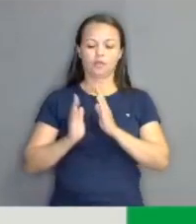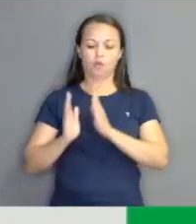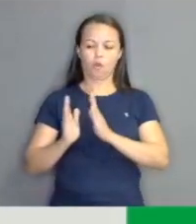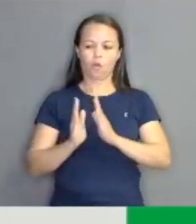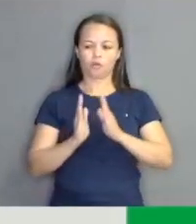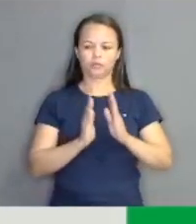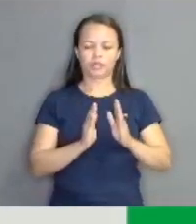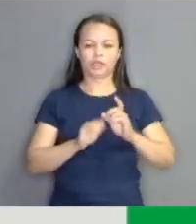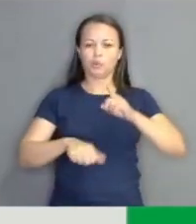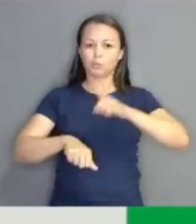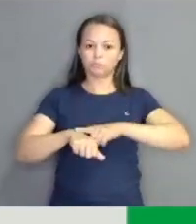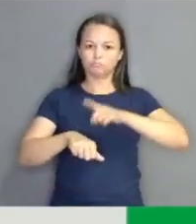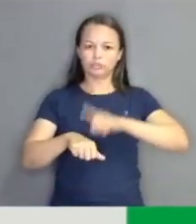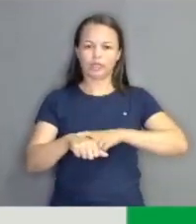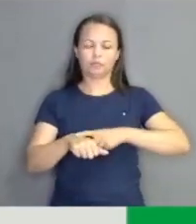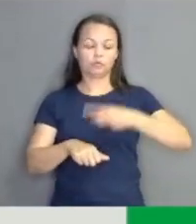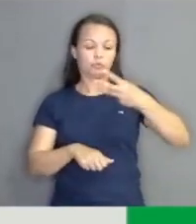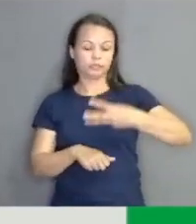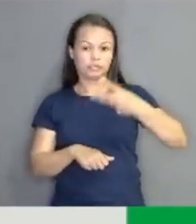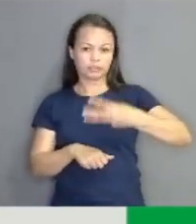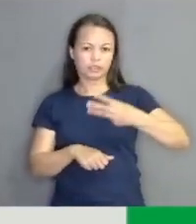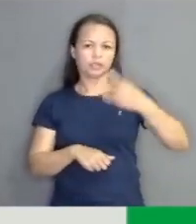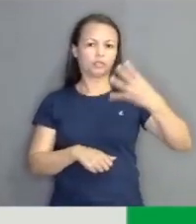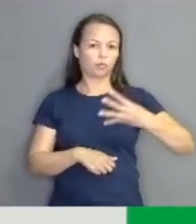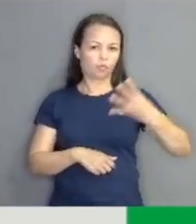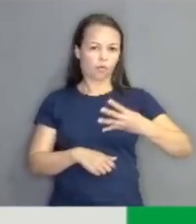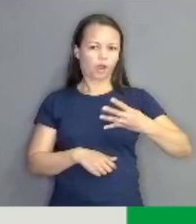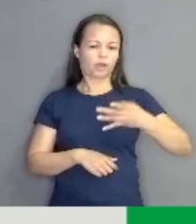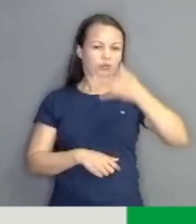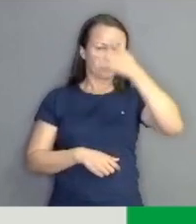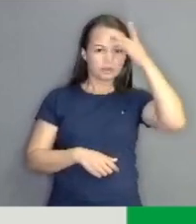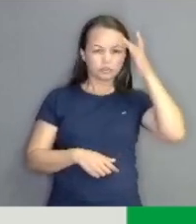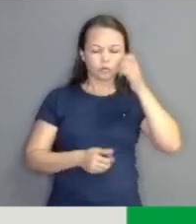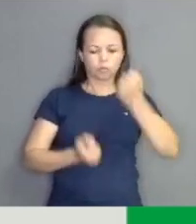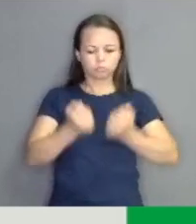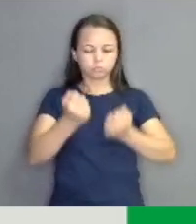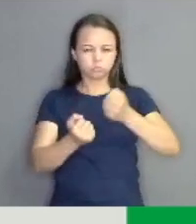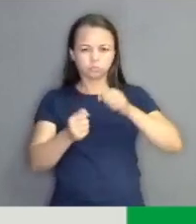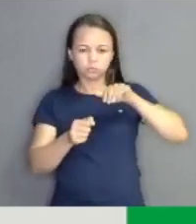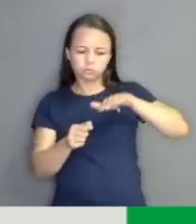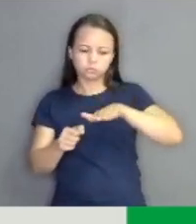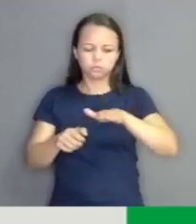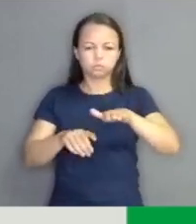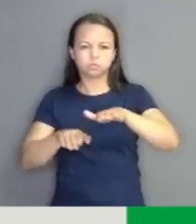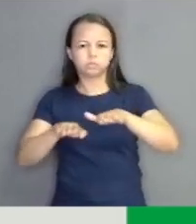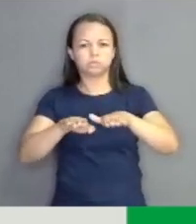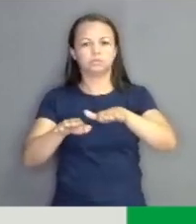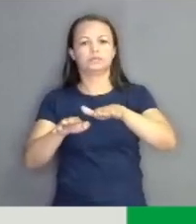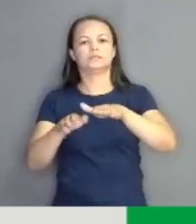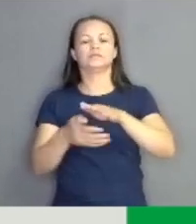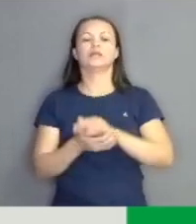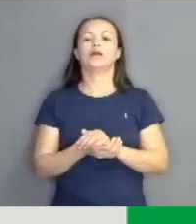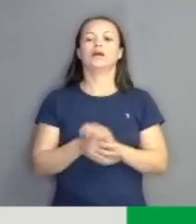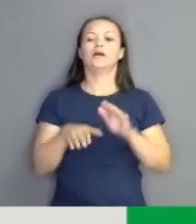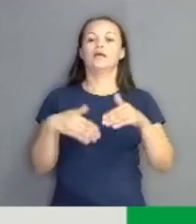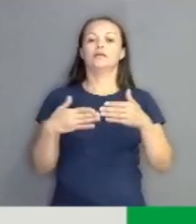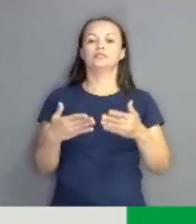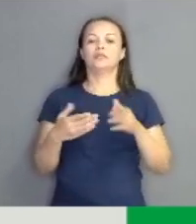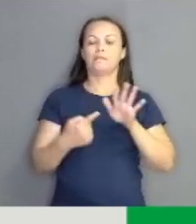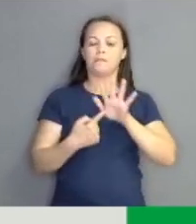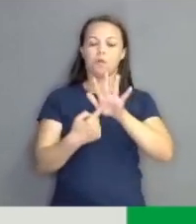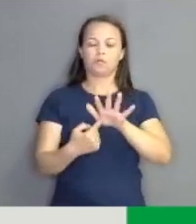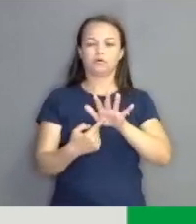Ordene o tempo do terceiro e do quarto colocado da corrida de carros. Ele nos dá aqui a